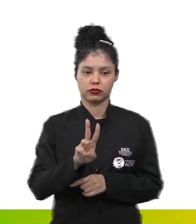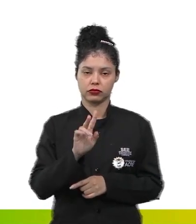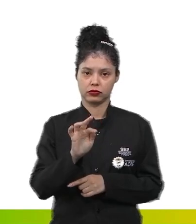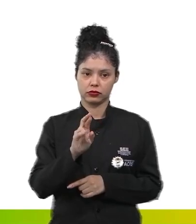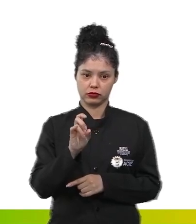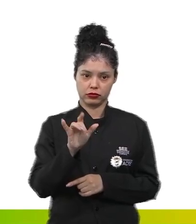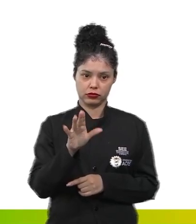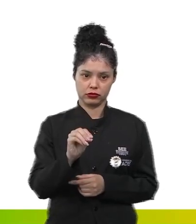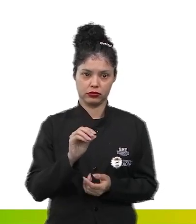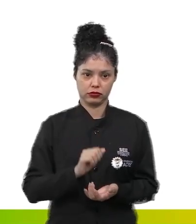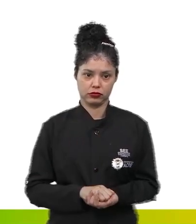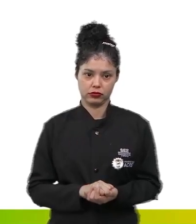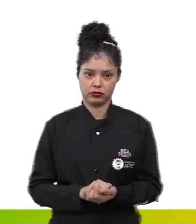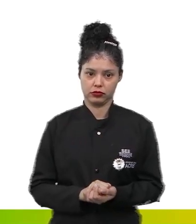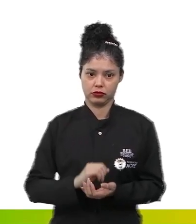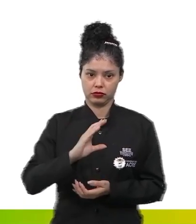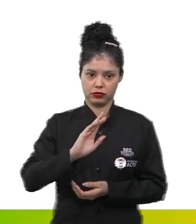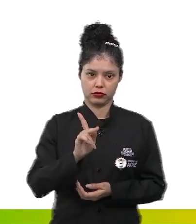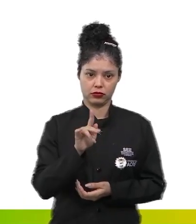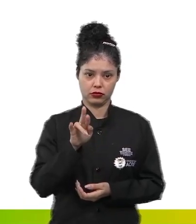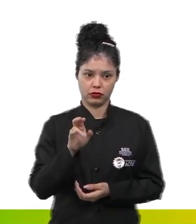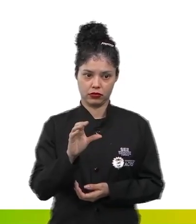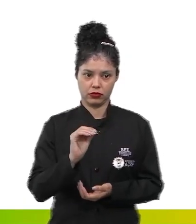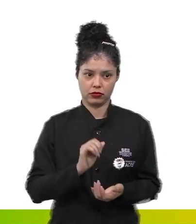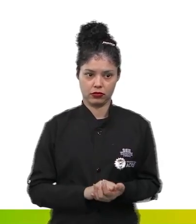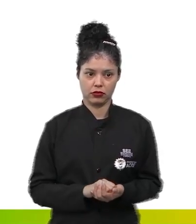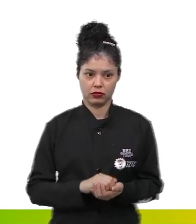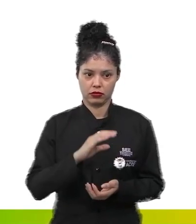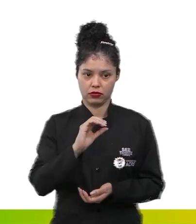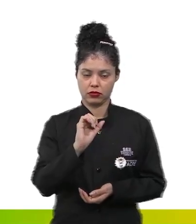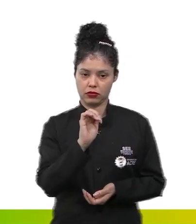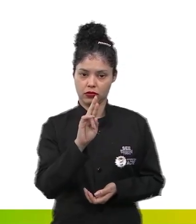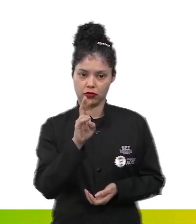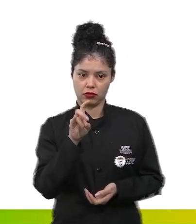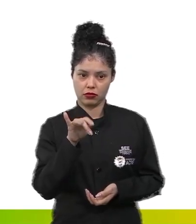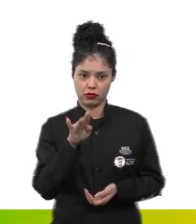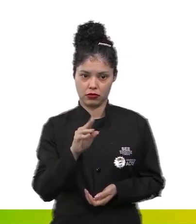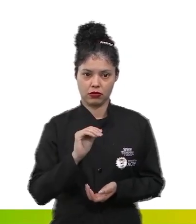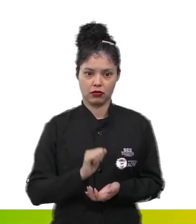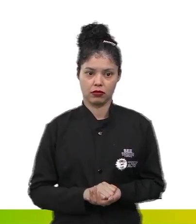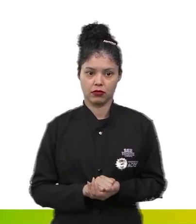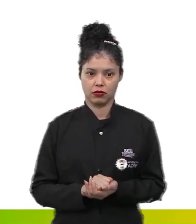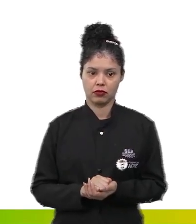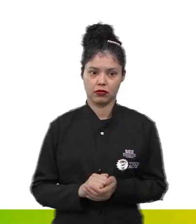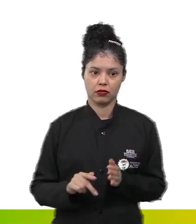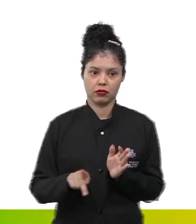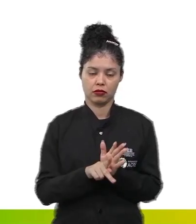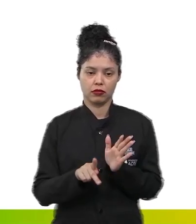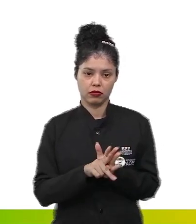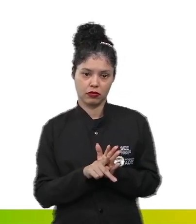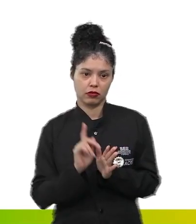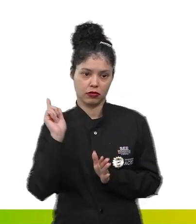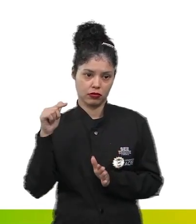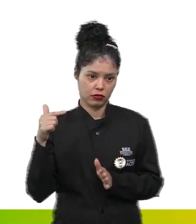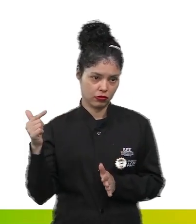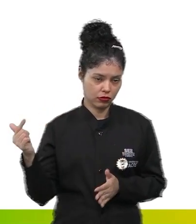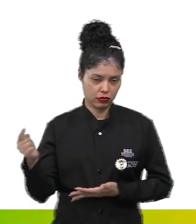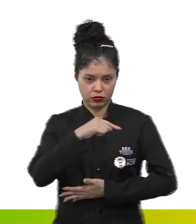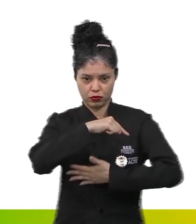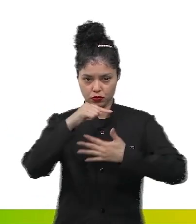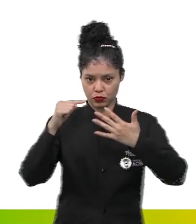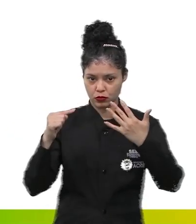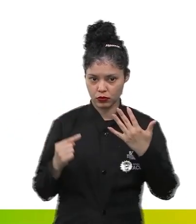por Wilson Pinheiro, Chico Mendes, Osmarino Amâncio, Pedro Teles, Raimundo de